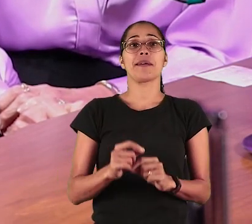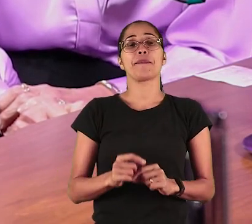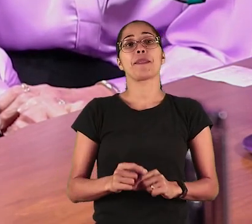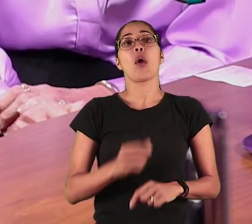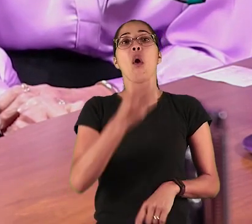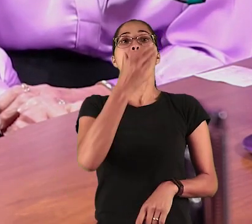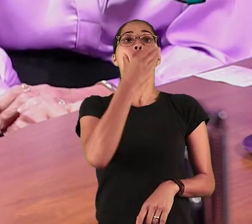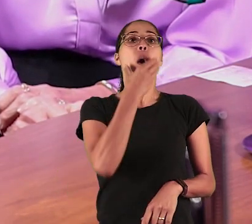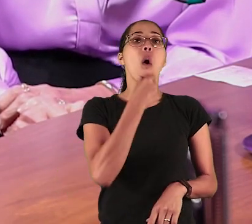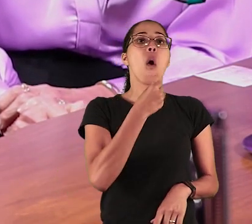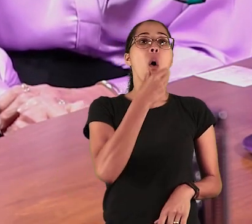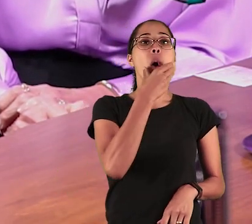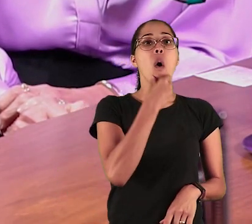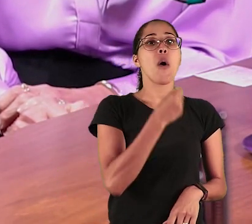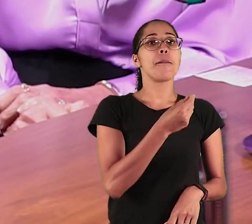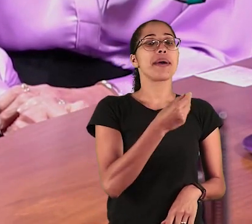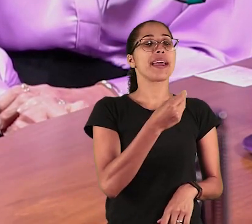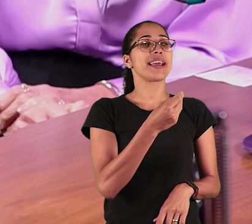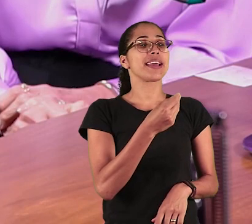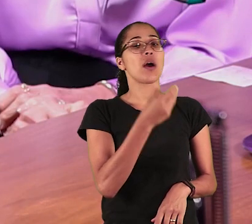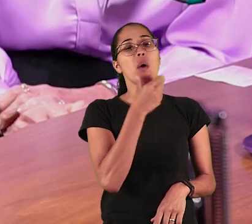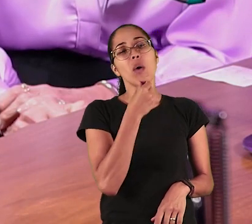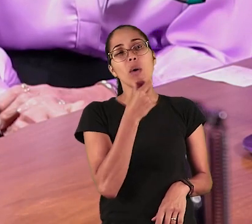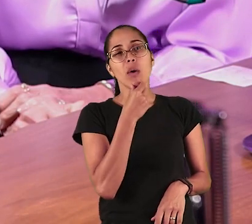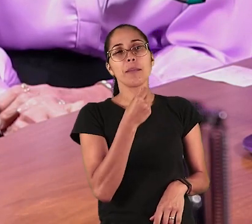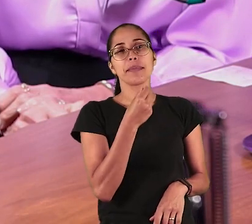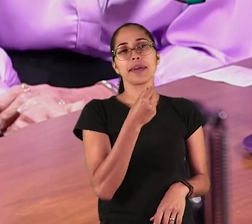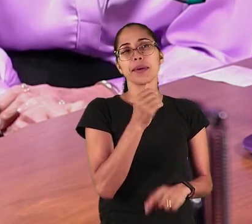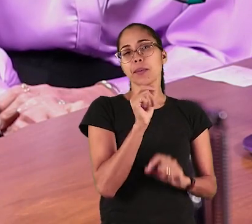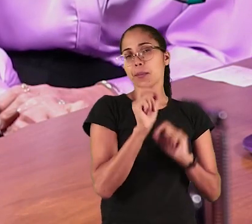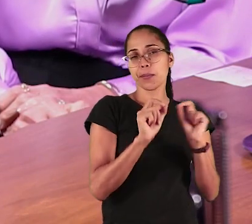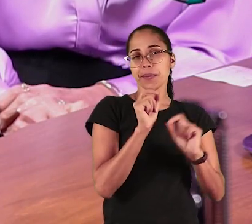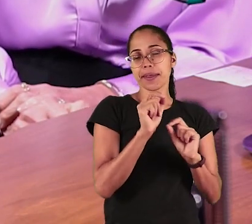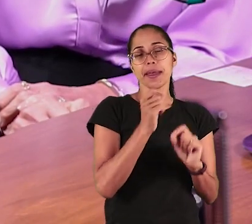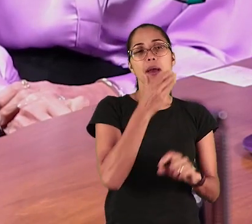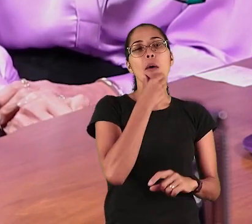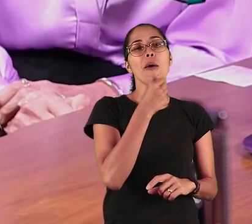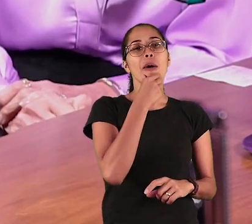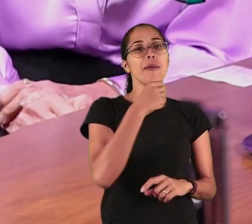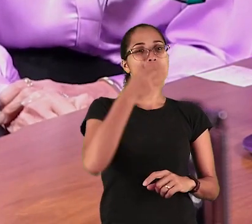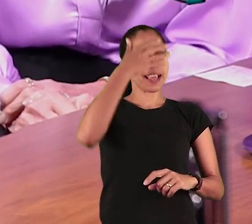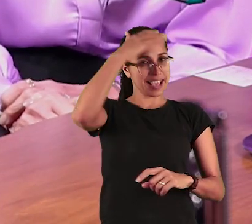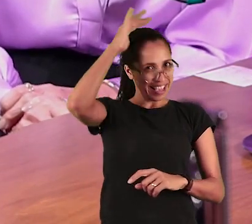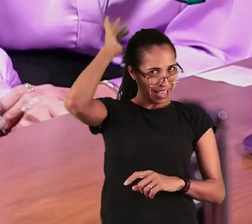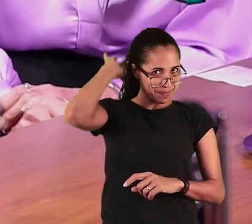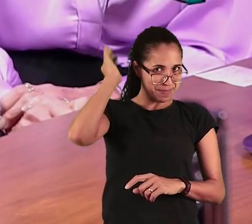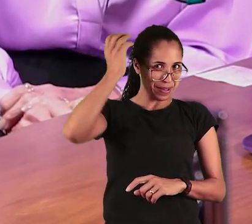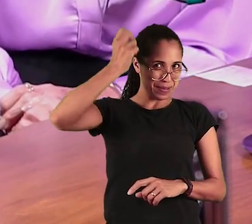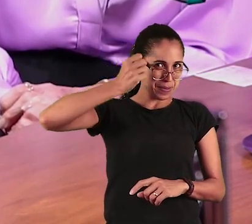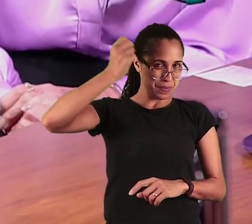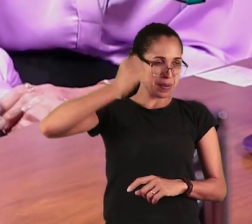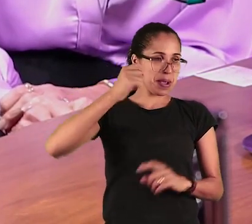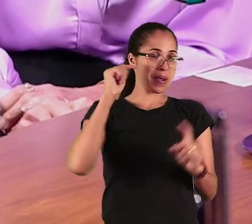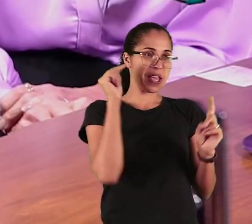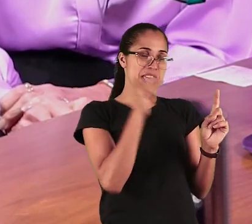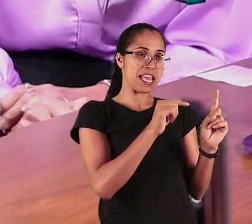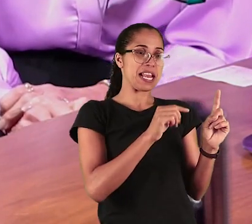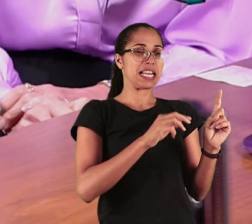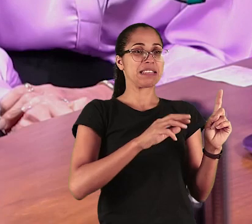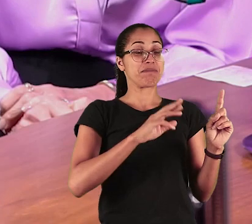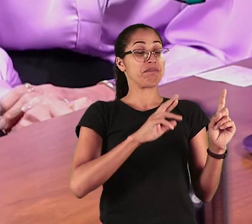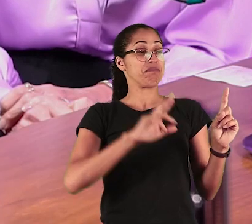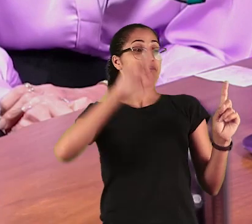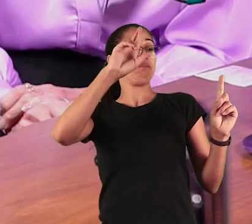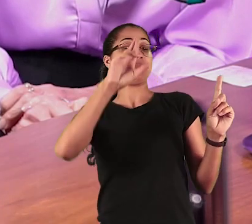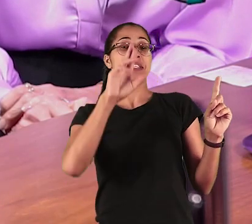hoje algumas questões como o homem de cabeça cabelos brancos ele é Cênia preparado ele tá apto para cargos de